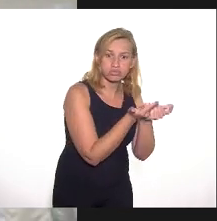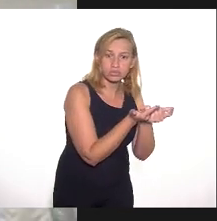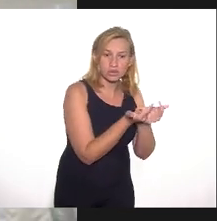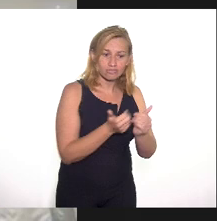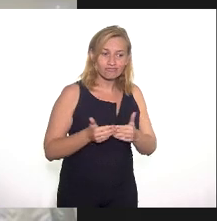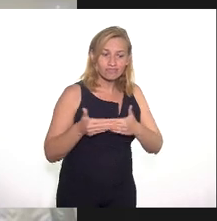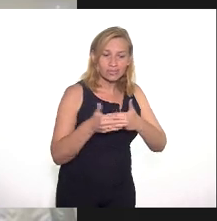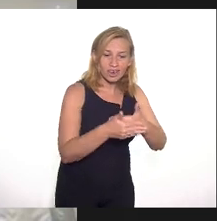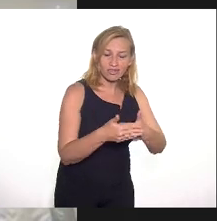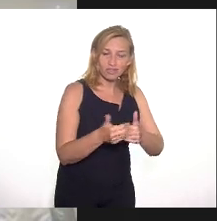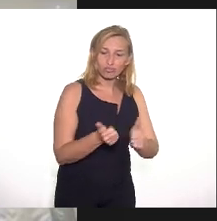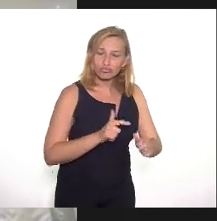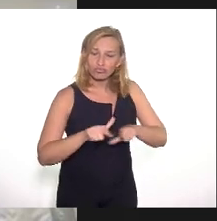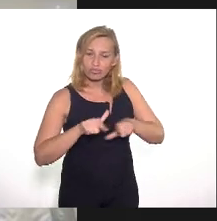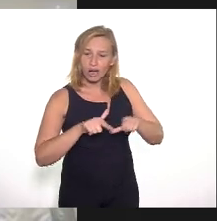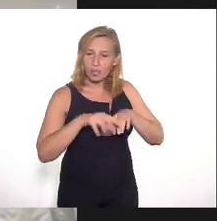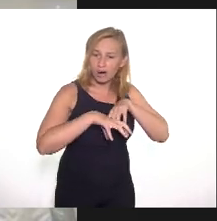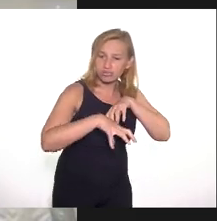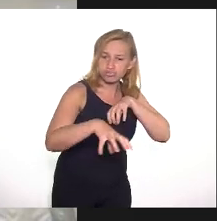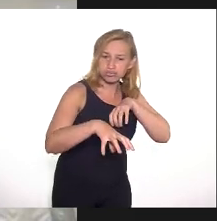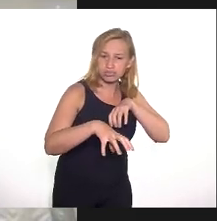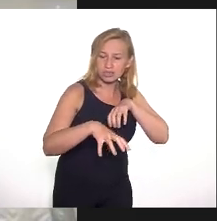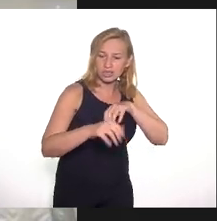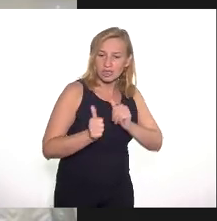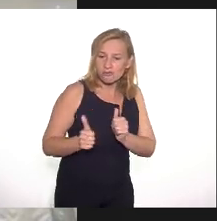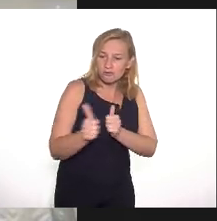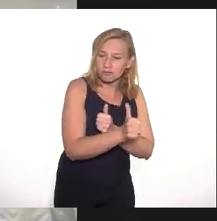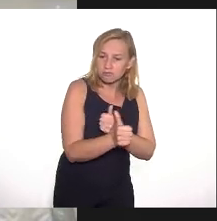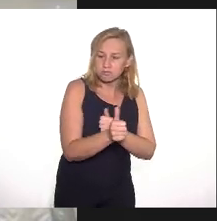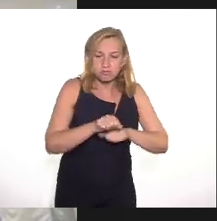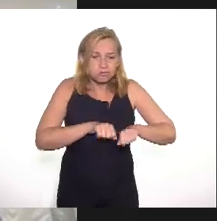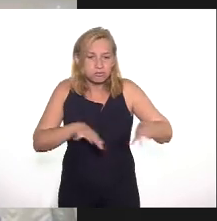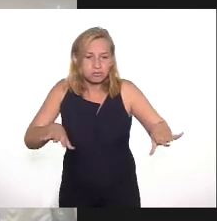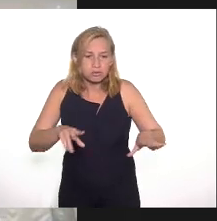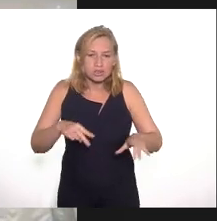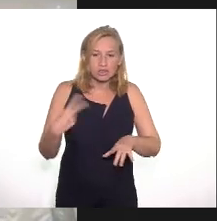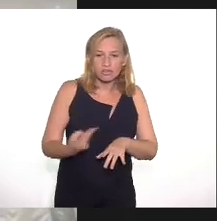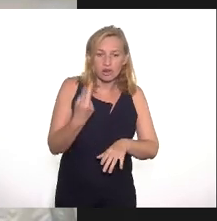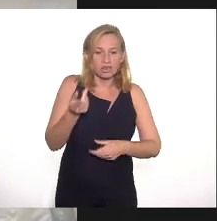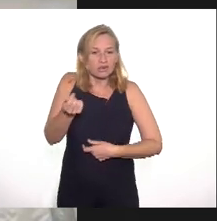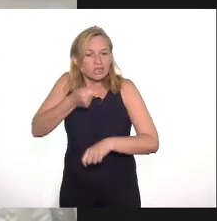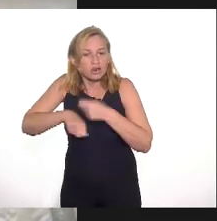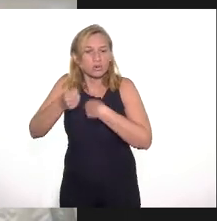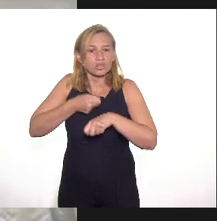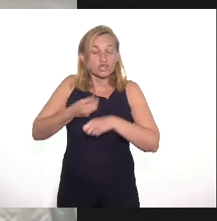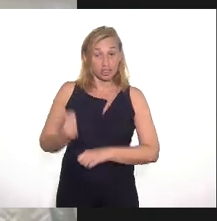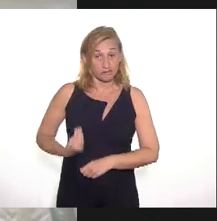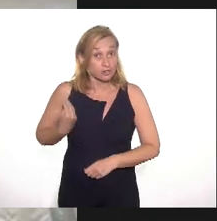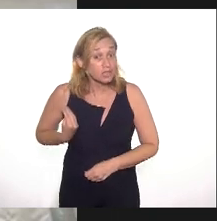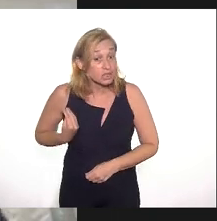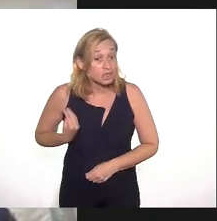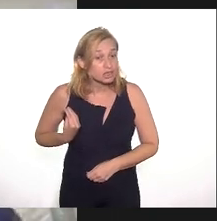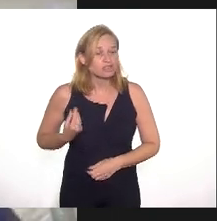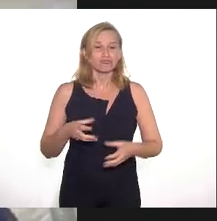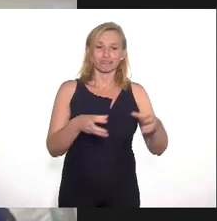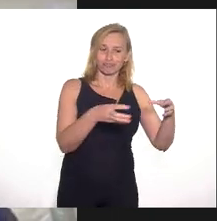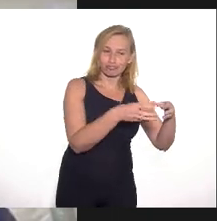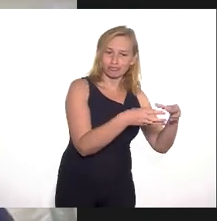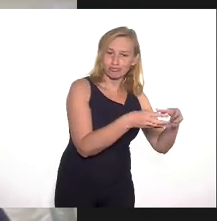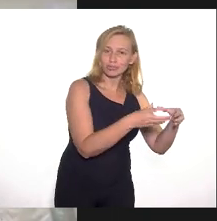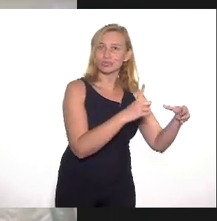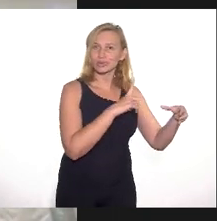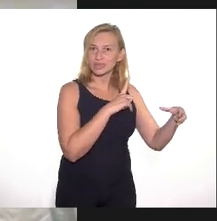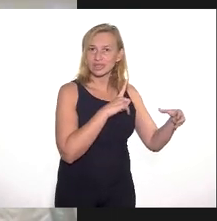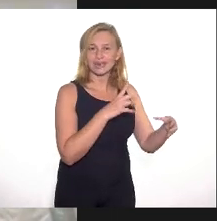na frente no trabalho remoto e no enfrentamento da pandemia, na preservação da economia e na preservação de vidas, há um grupo